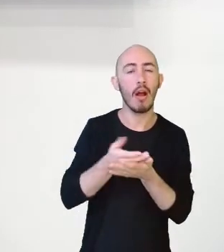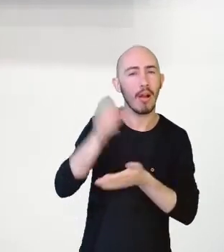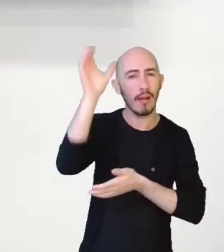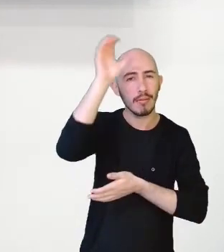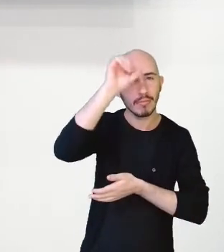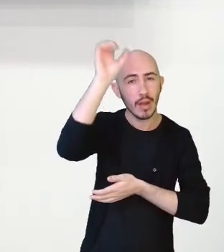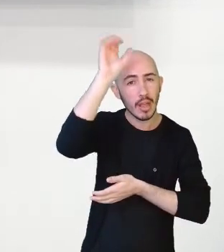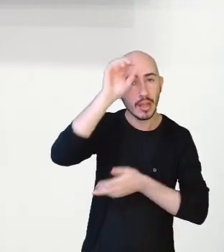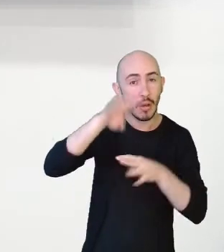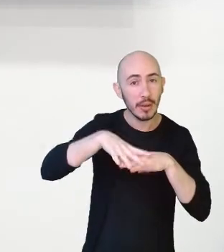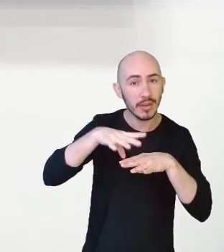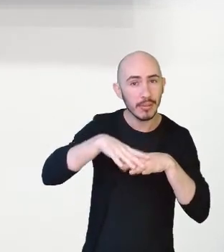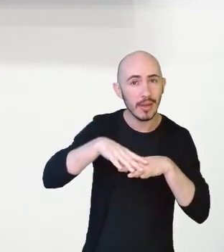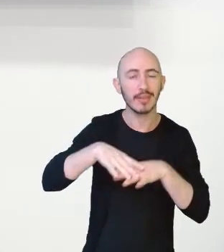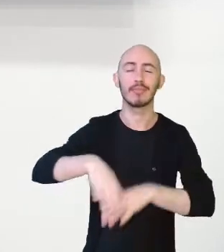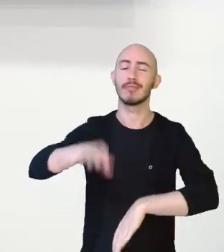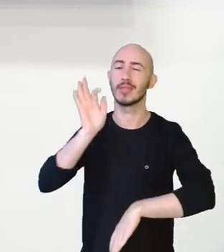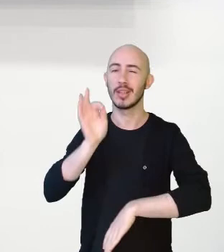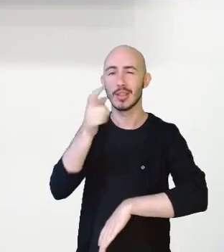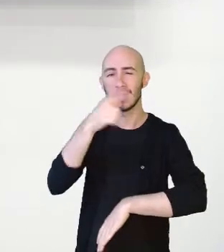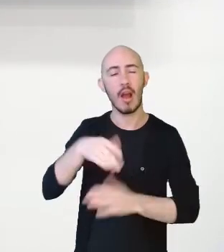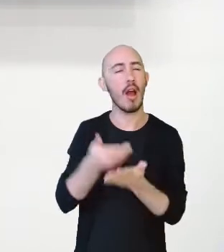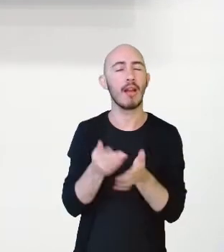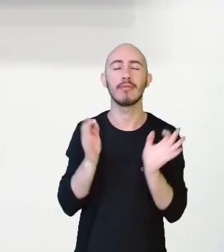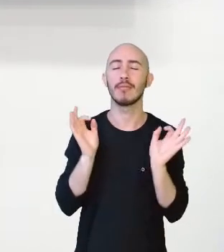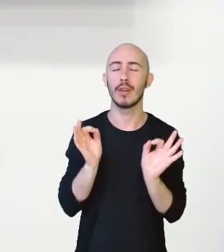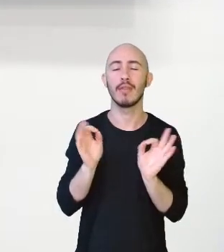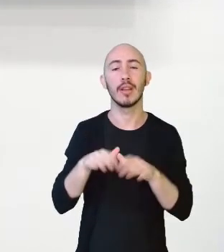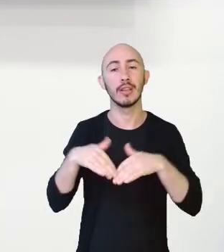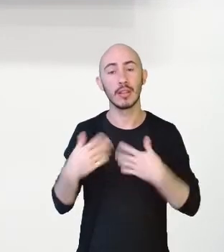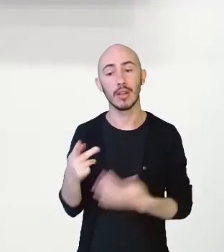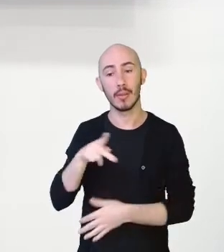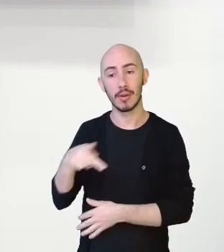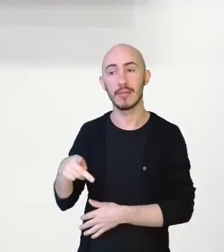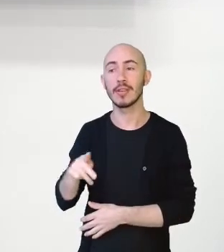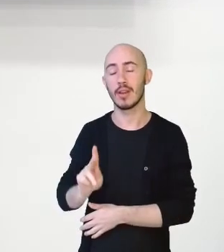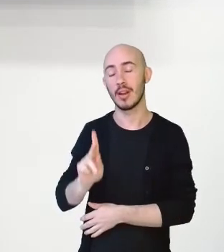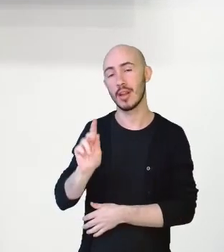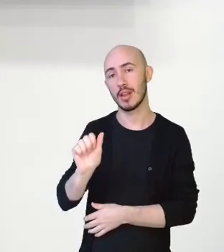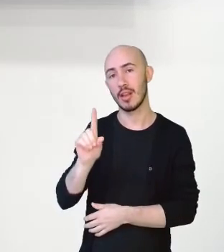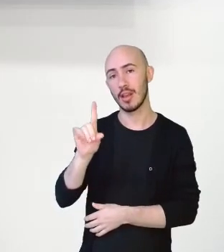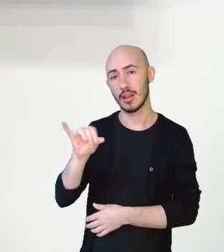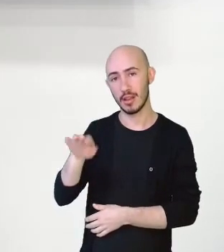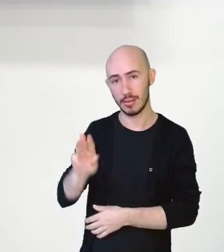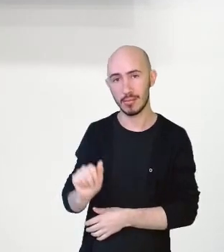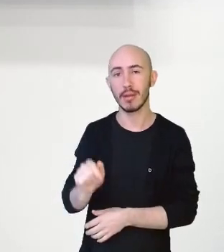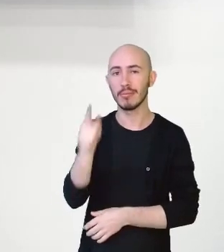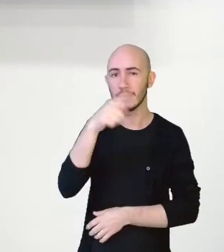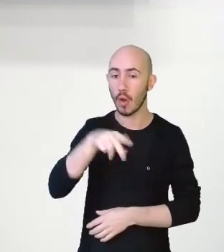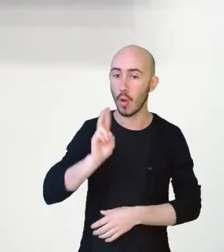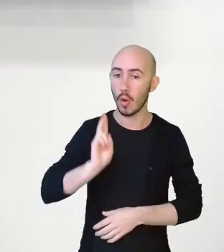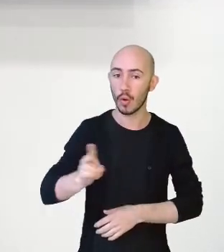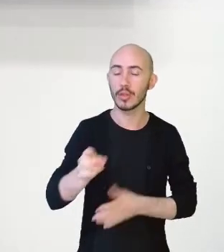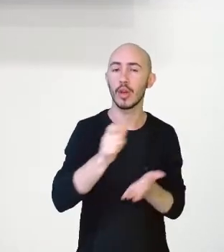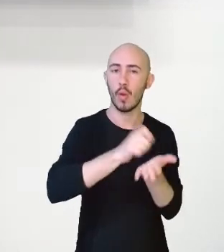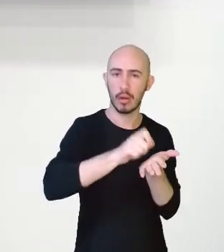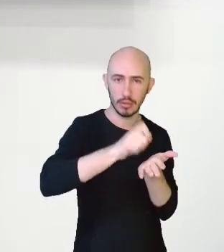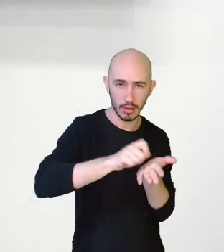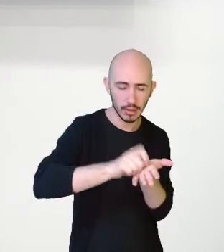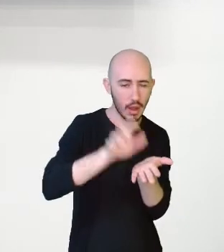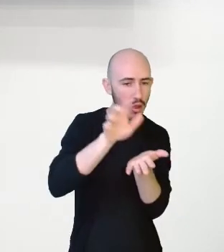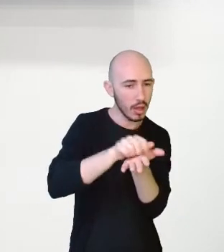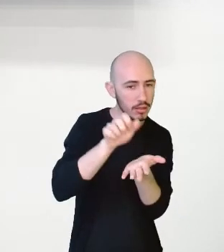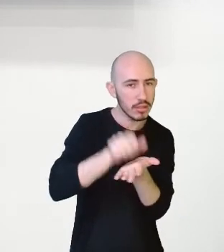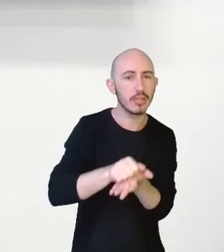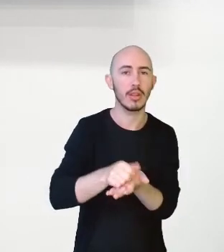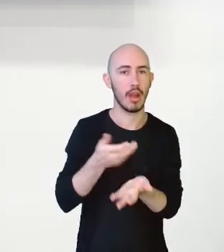Tenho certeza que sim, a aula foi ótima, não foi? Como a professora Kedma já sugeriu, continua com o teu caderno aí. Continua anotando,